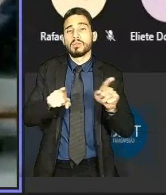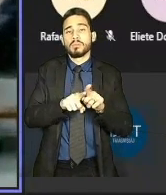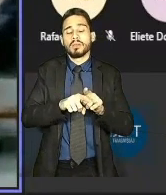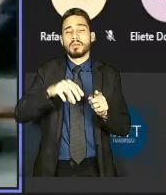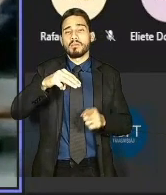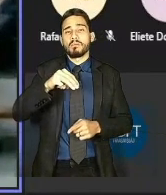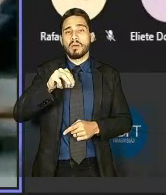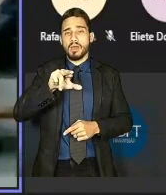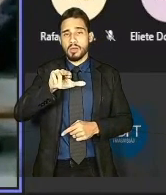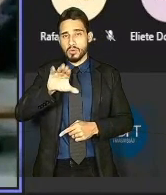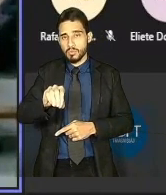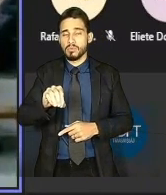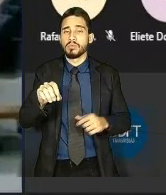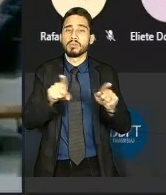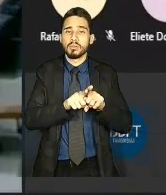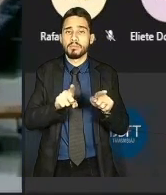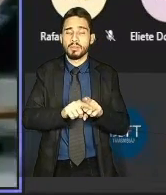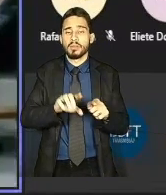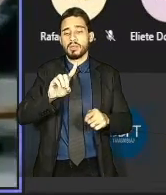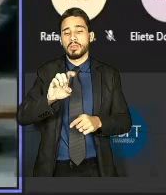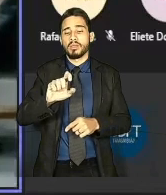embargadores Mário Zan,